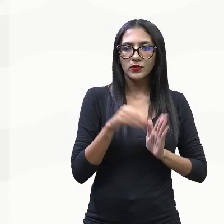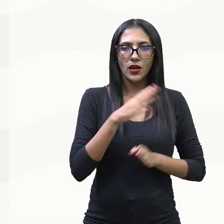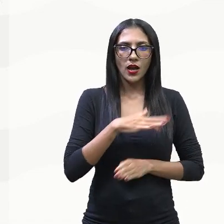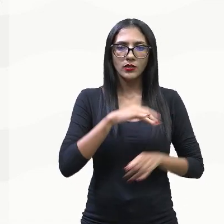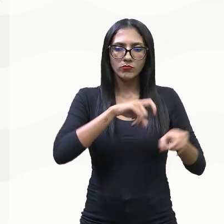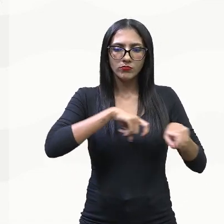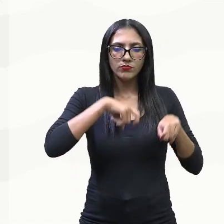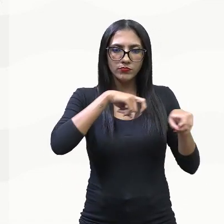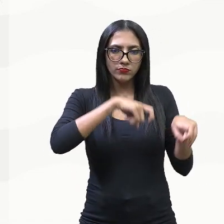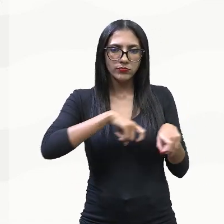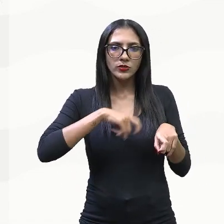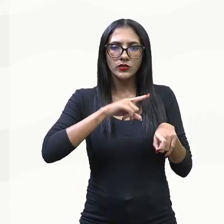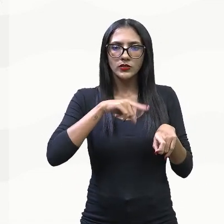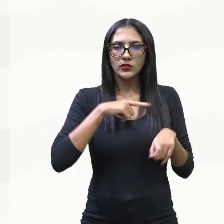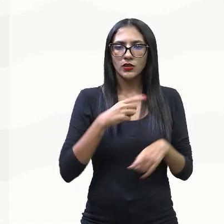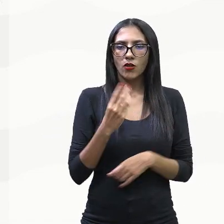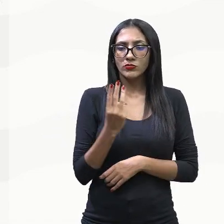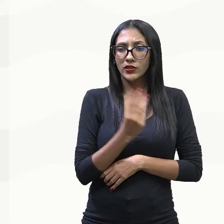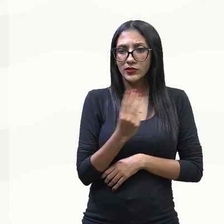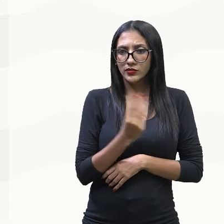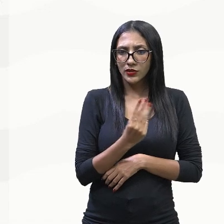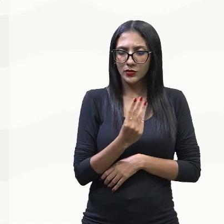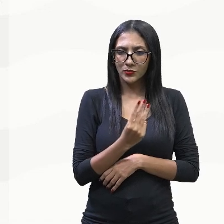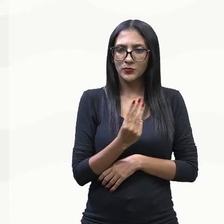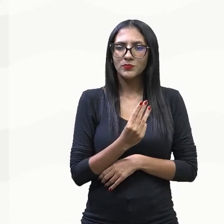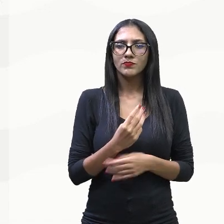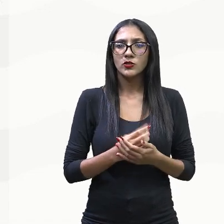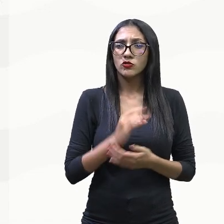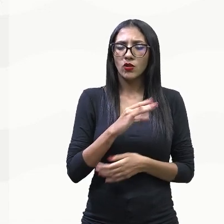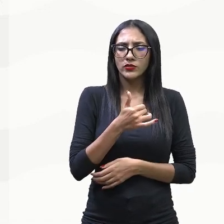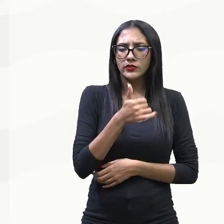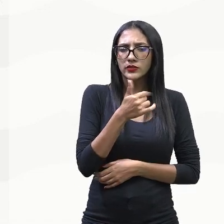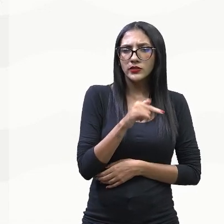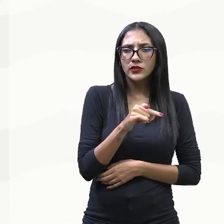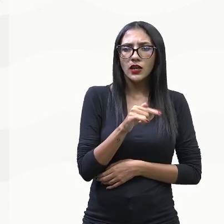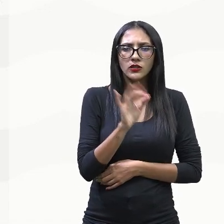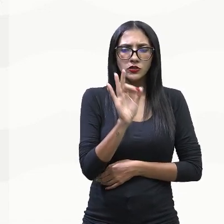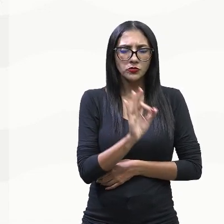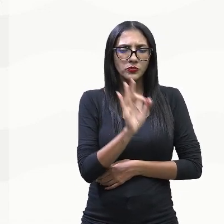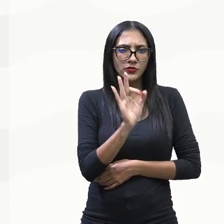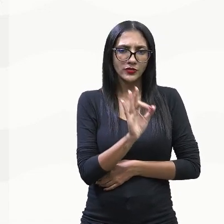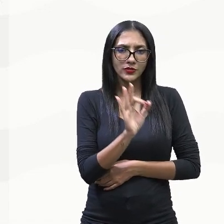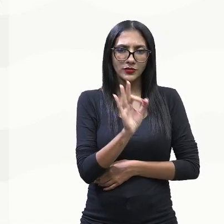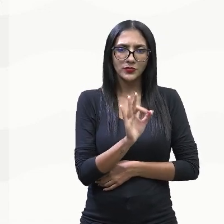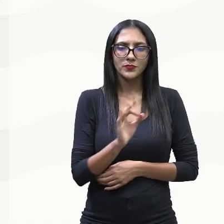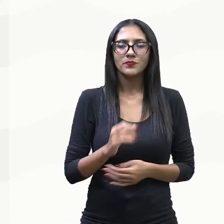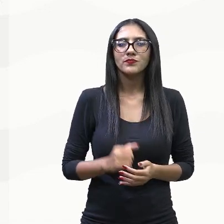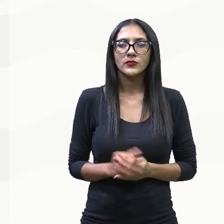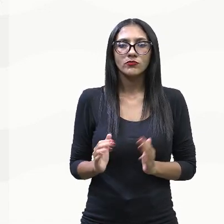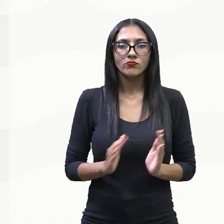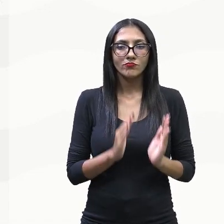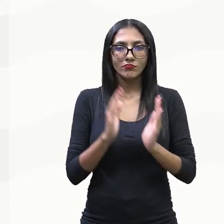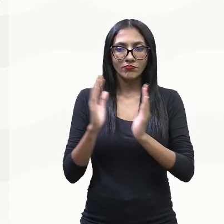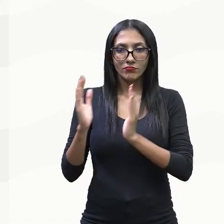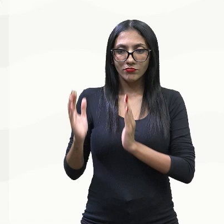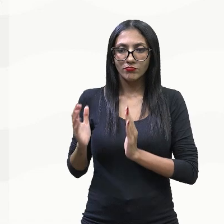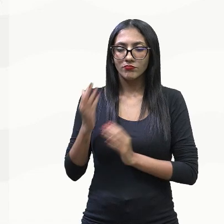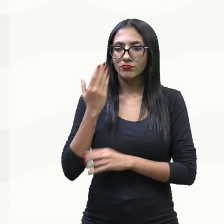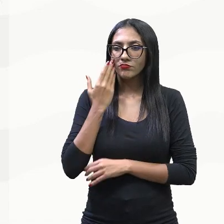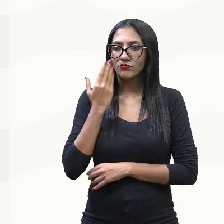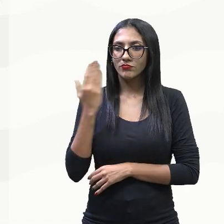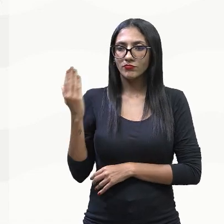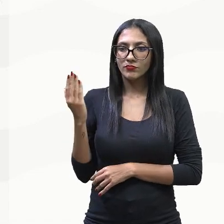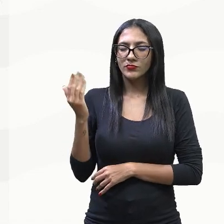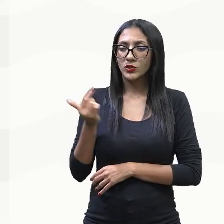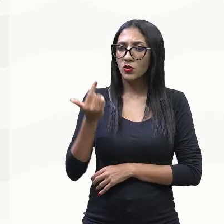é, aparecia em terceiro lugar com 17% apenas, aproximadamente, não é, professor? Sim. Já no restante do Brasil,